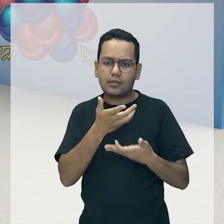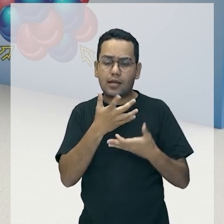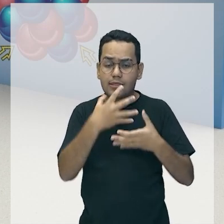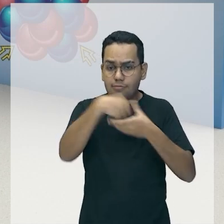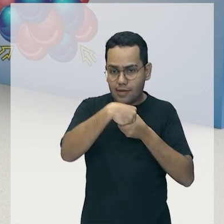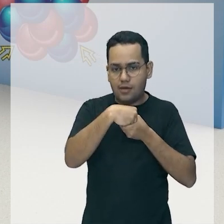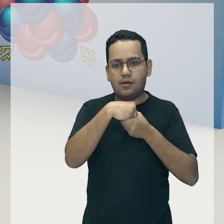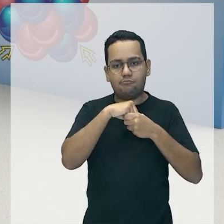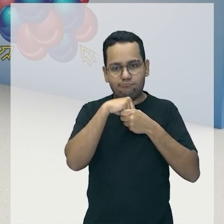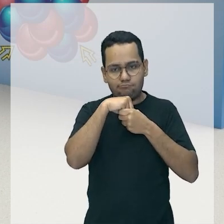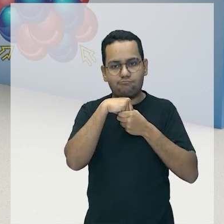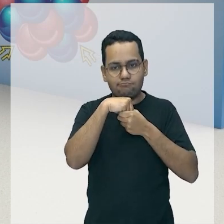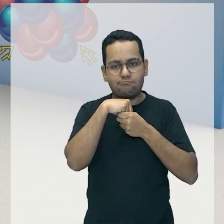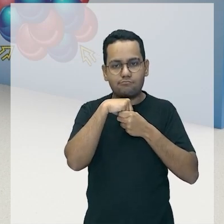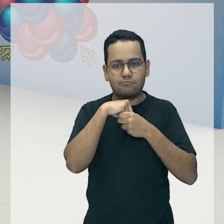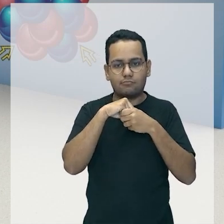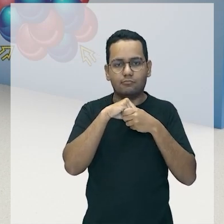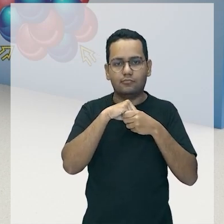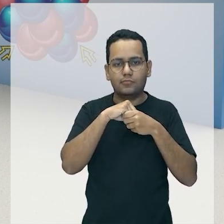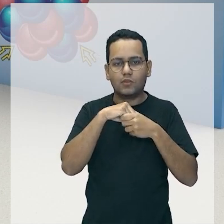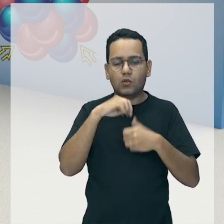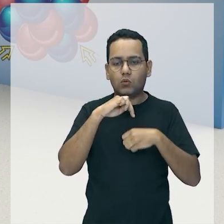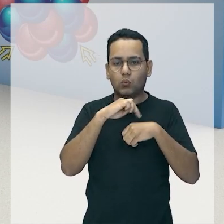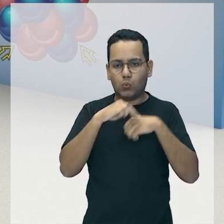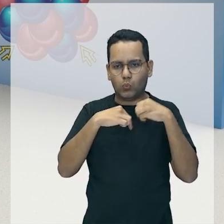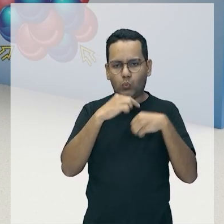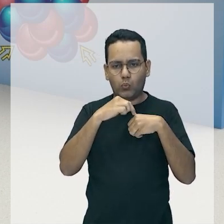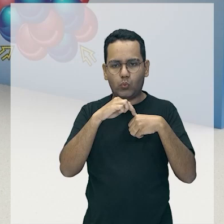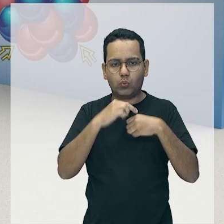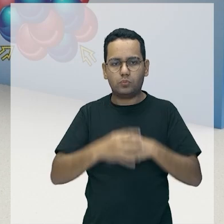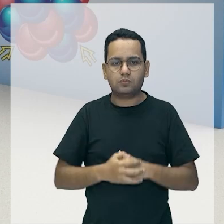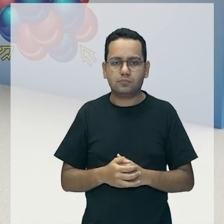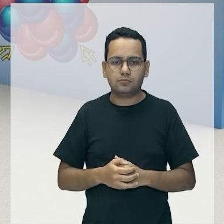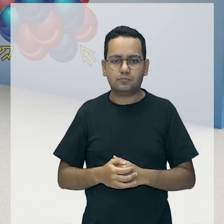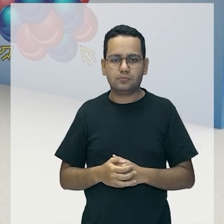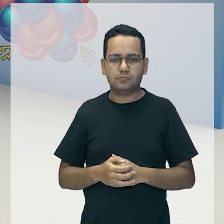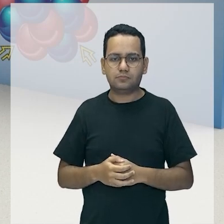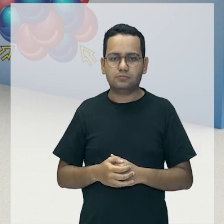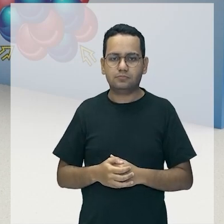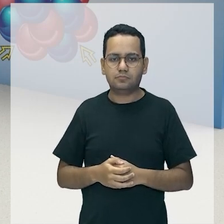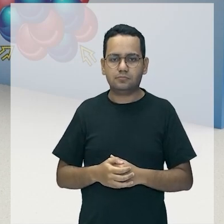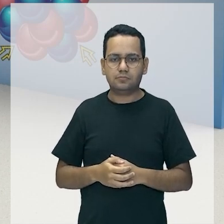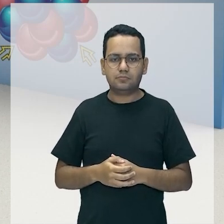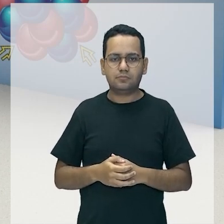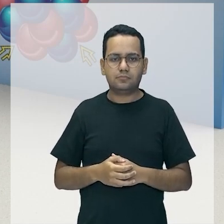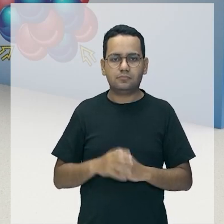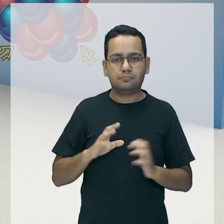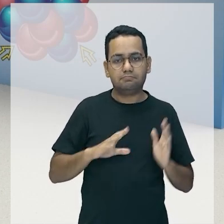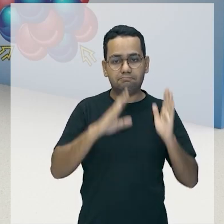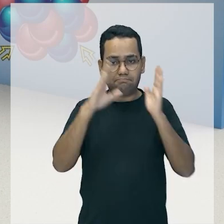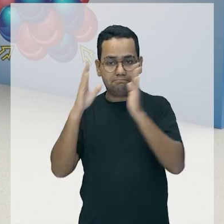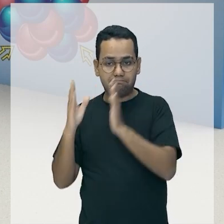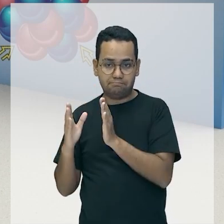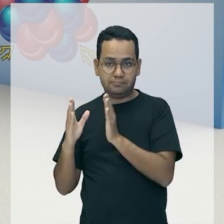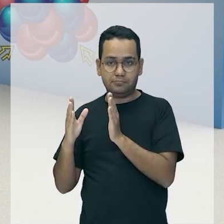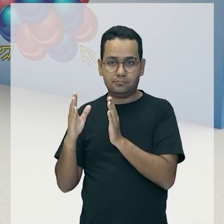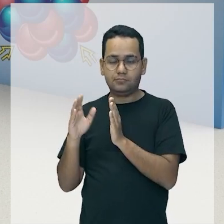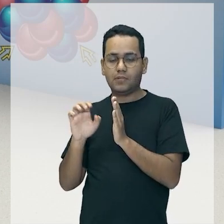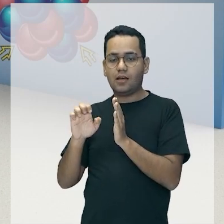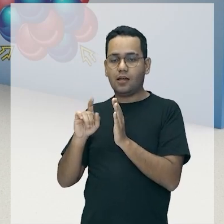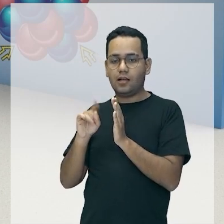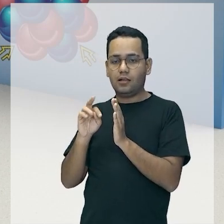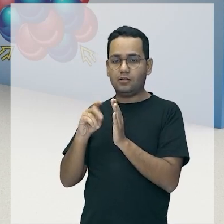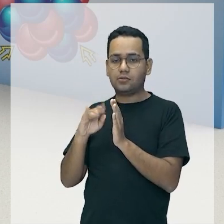tá? Então, ela é responsável pela coesão do núcleo atômico. Nós também temos aqui, ó, a força